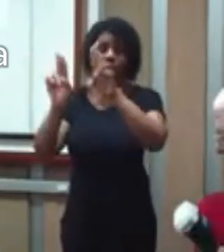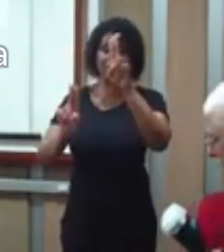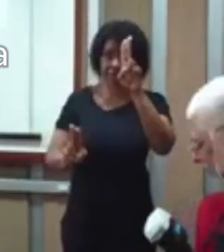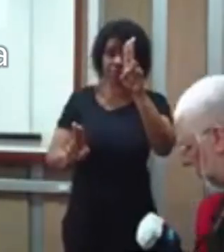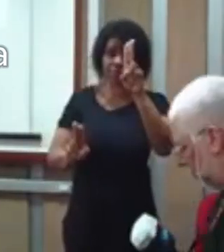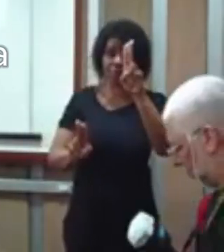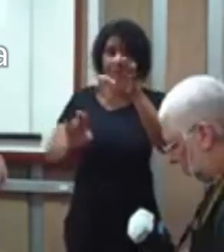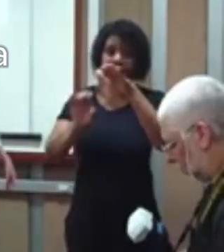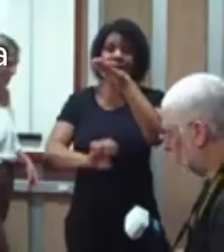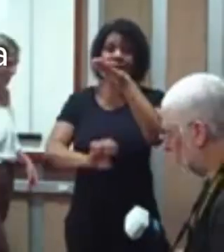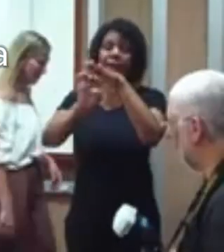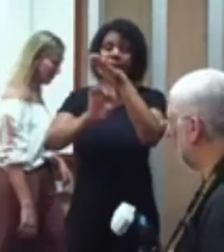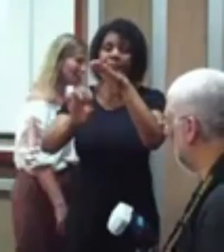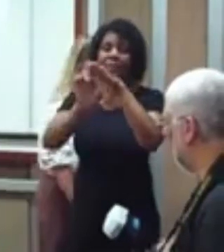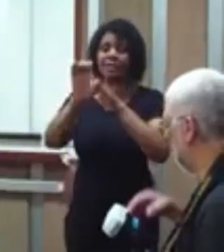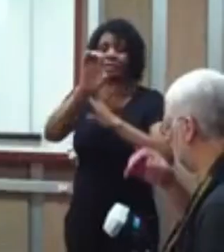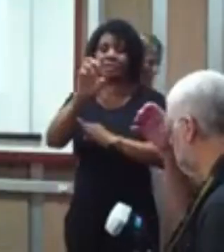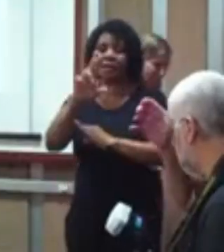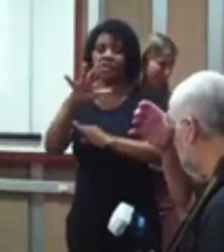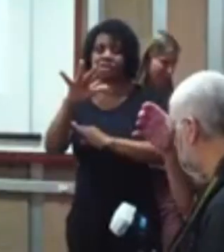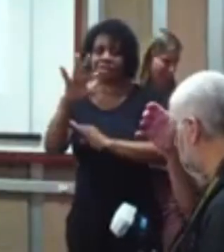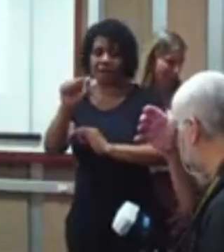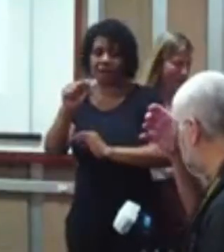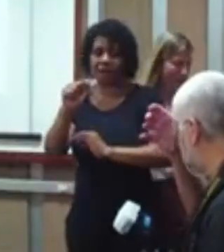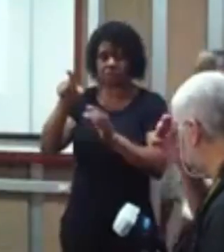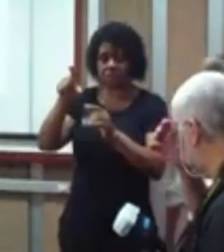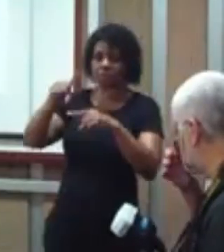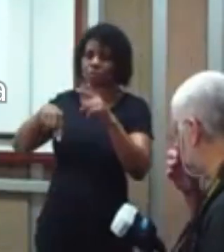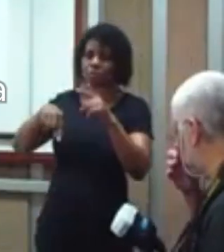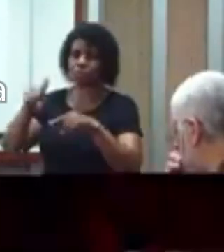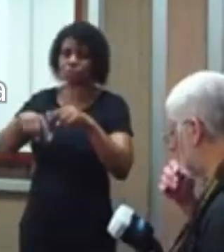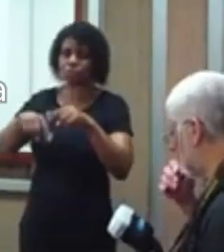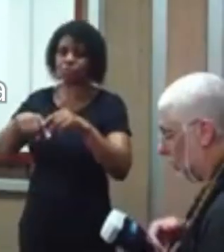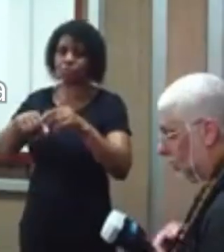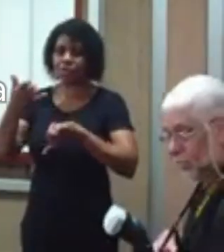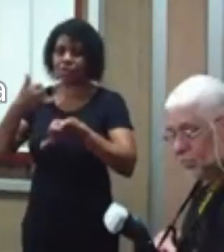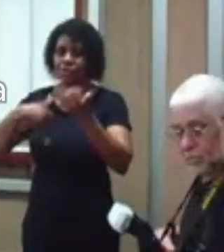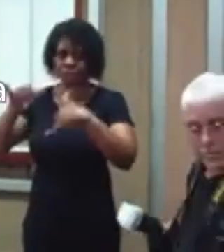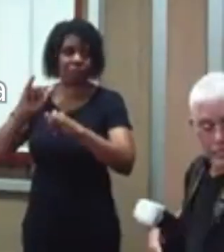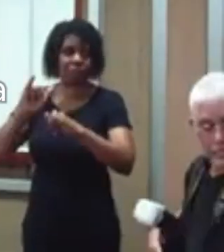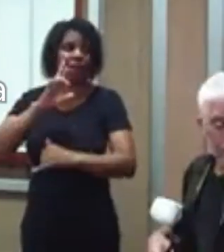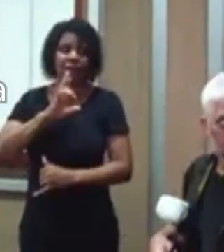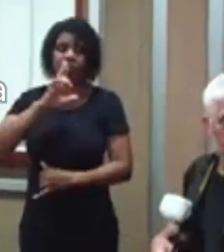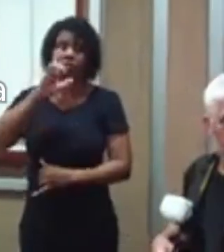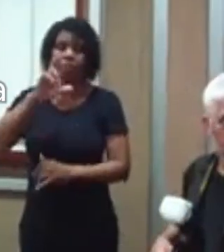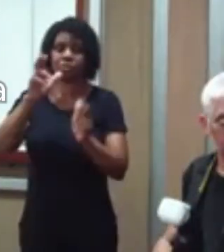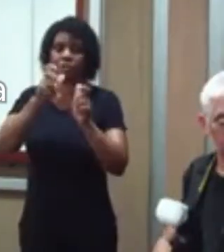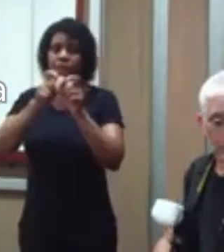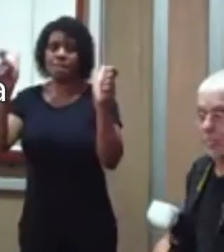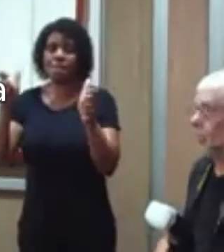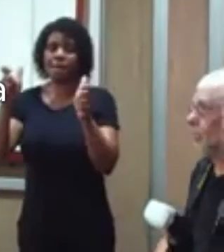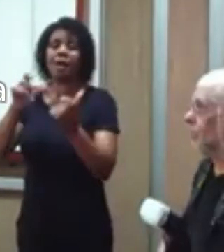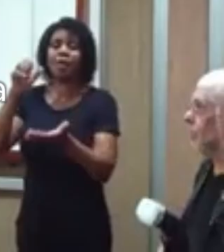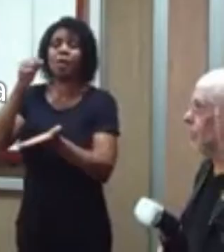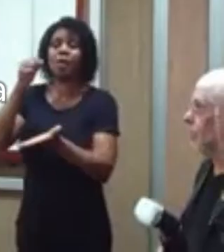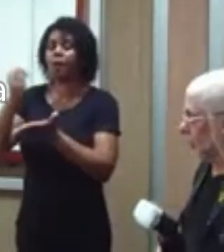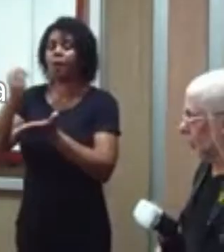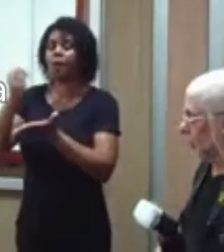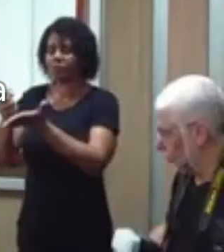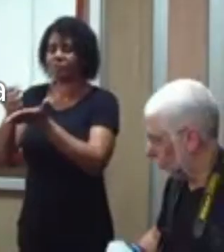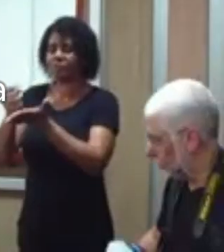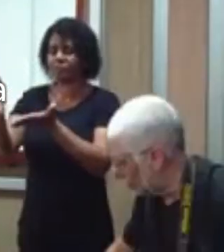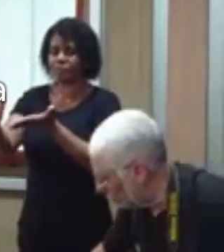e a empresa Cristália Produtos Químicos Farmacêuticos, que resultou no maior contrato em volume de